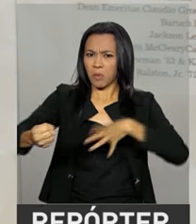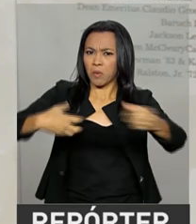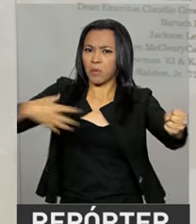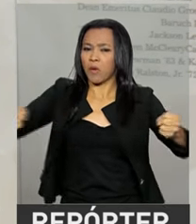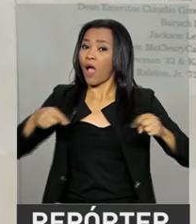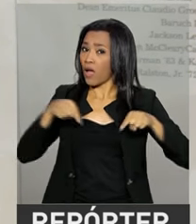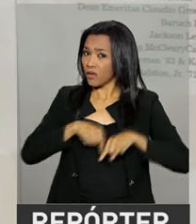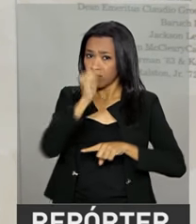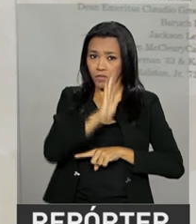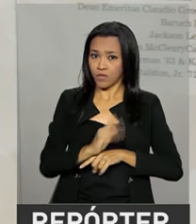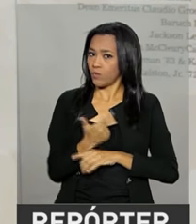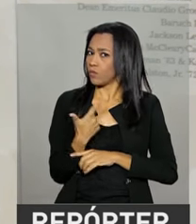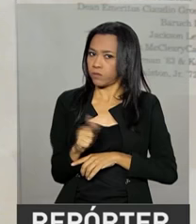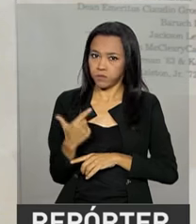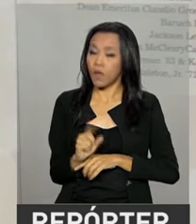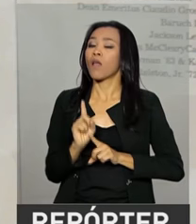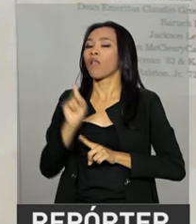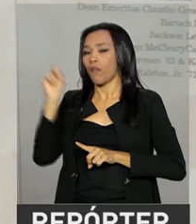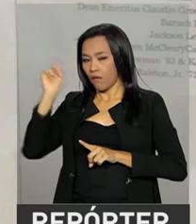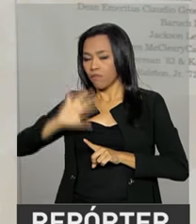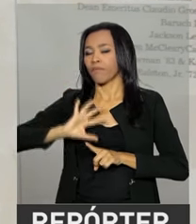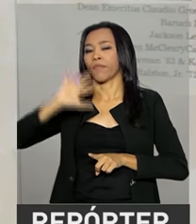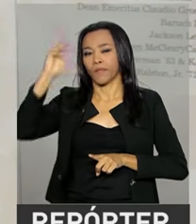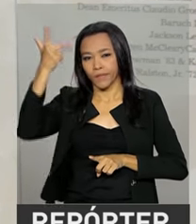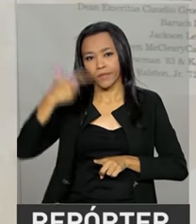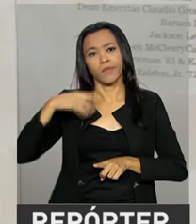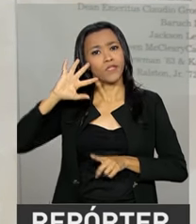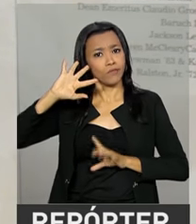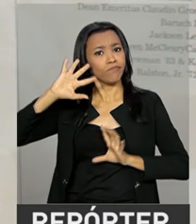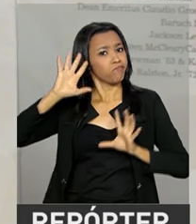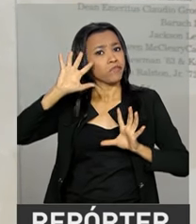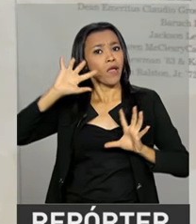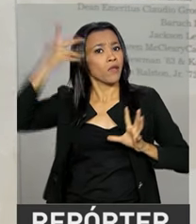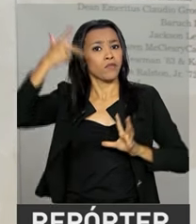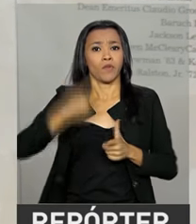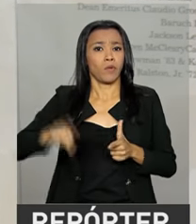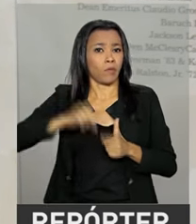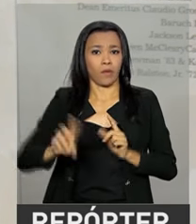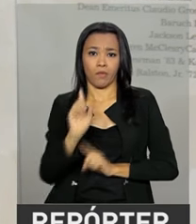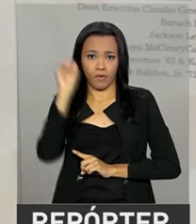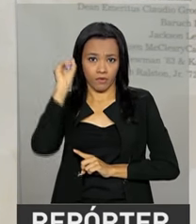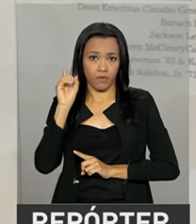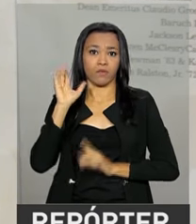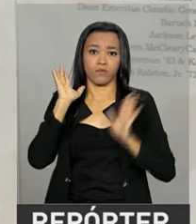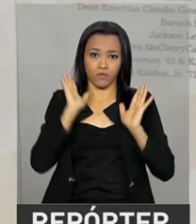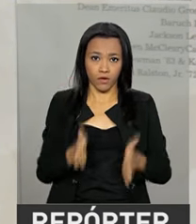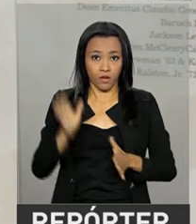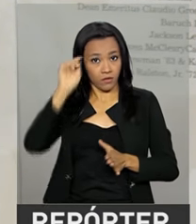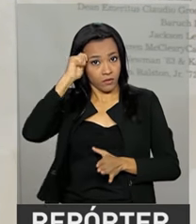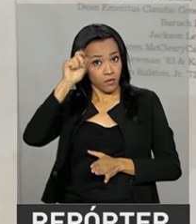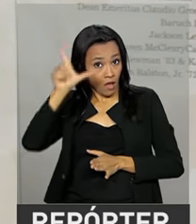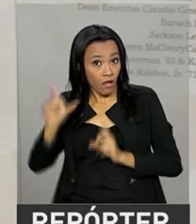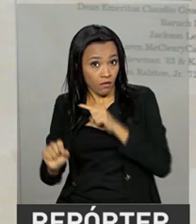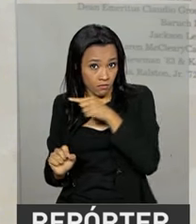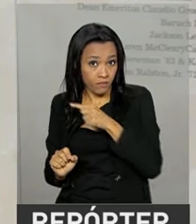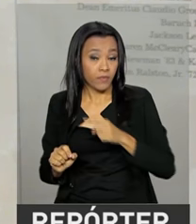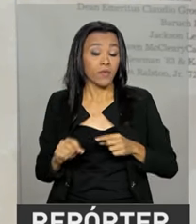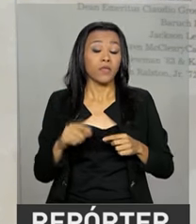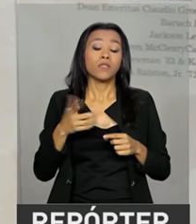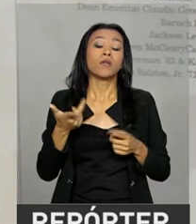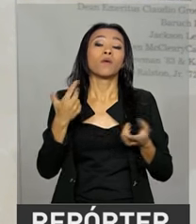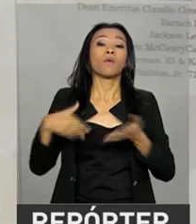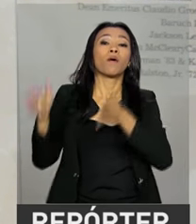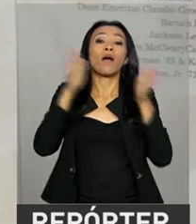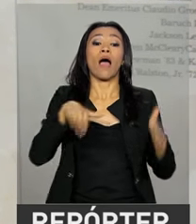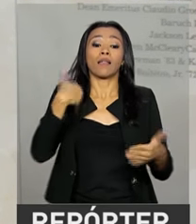mas lá aconteceu e resolveu a questão e nos estudos desde que o houve essa vacinação